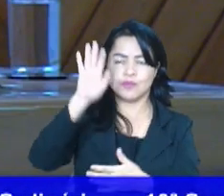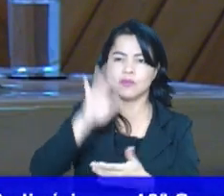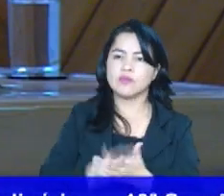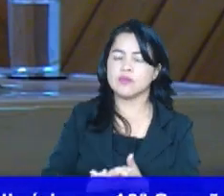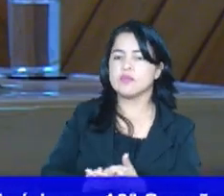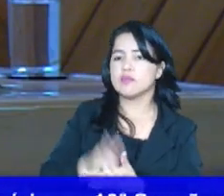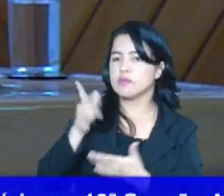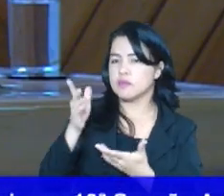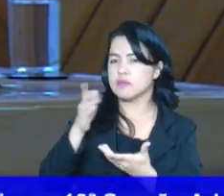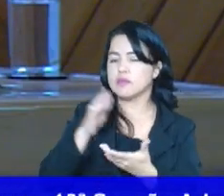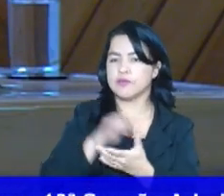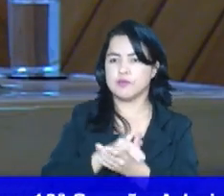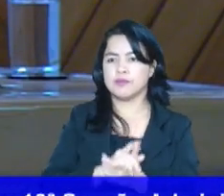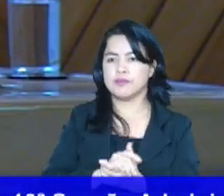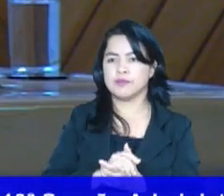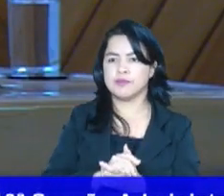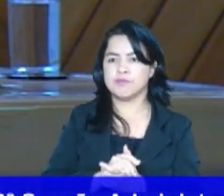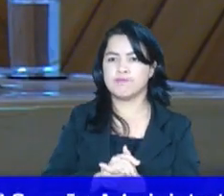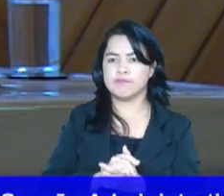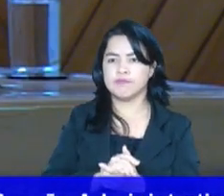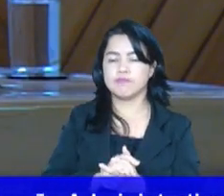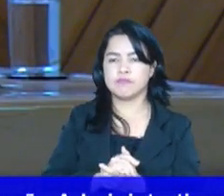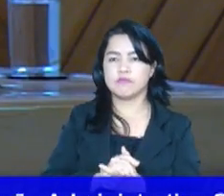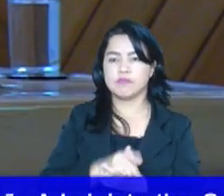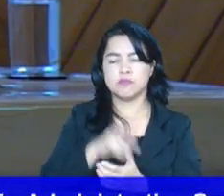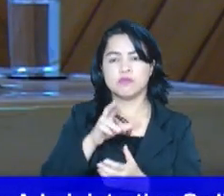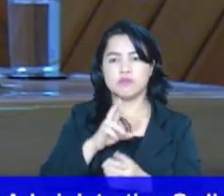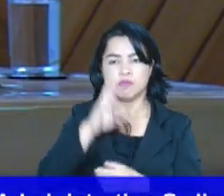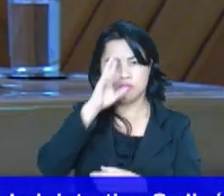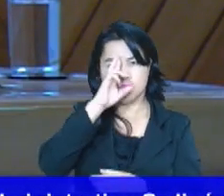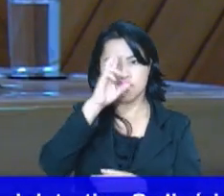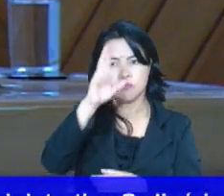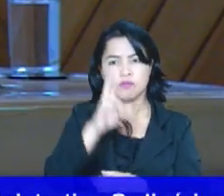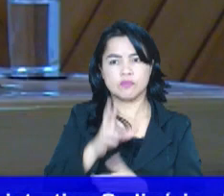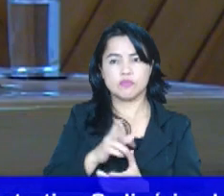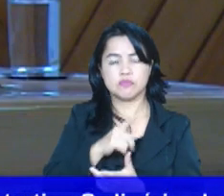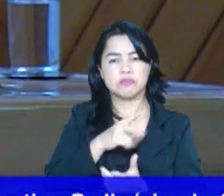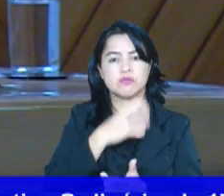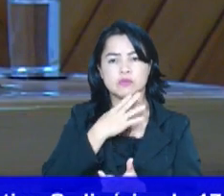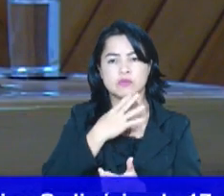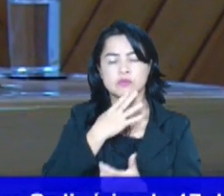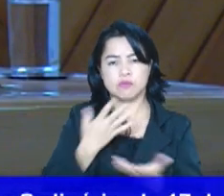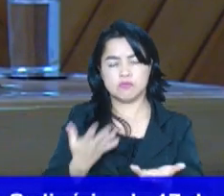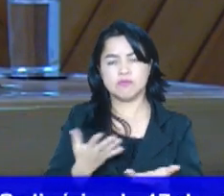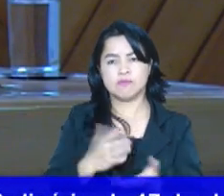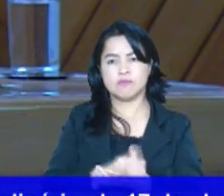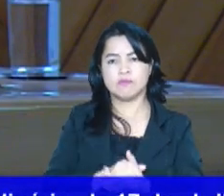pressuposto de admissibilidade, Excelência. Conhecido, pode prosseguir. Está conhecido.